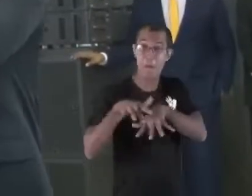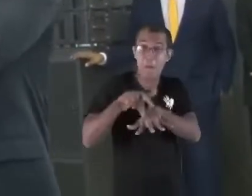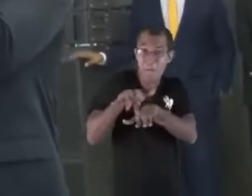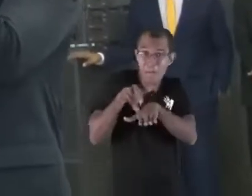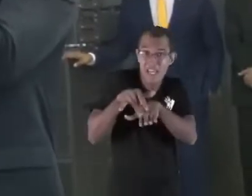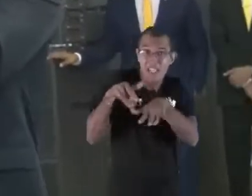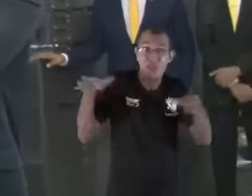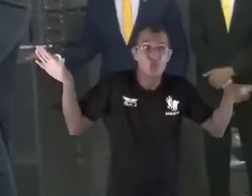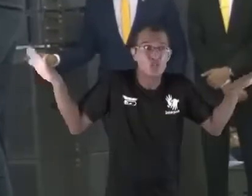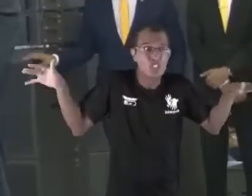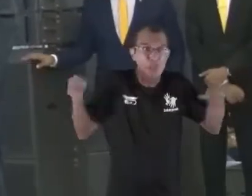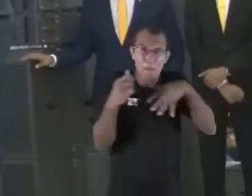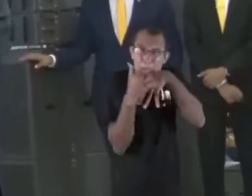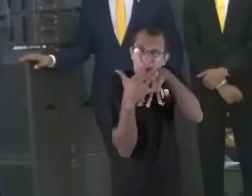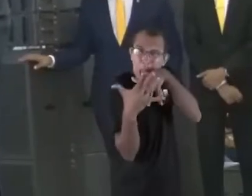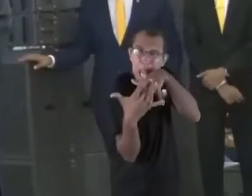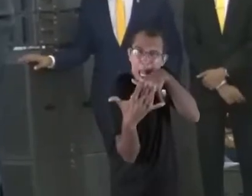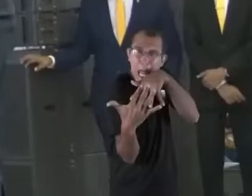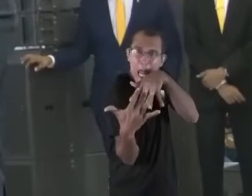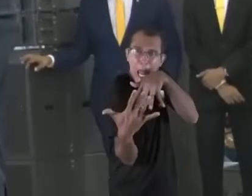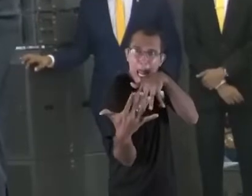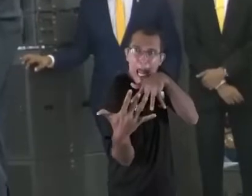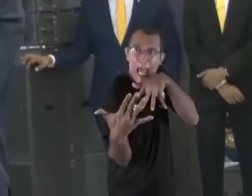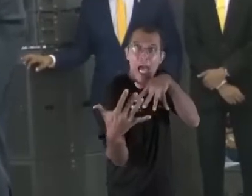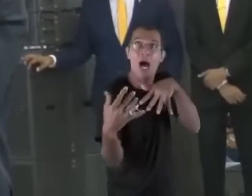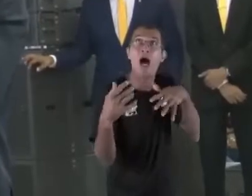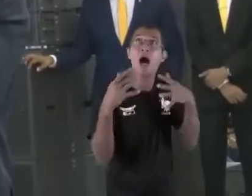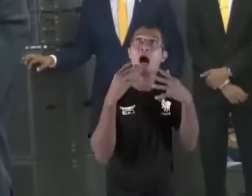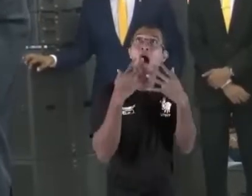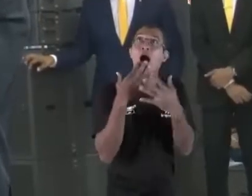Eu fui pregar no sertão do Brasil.